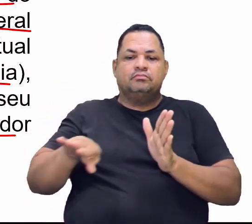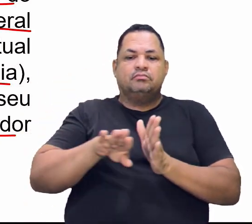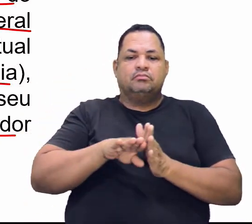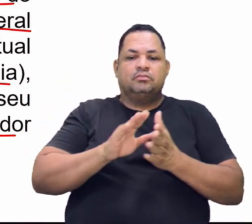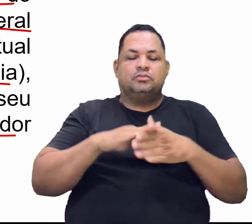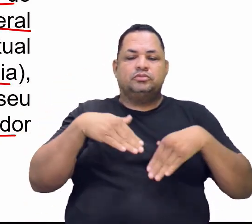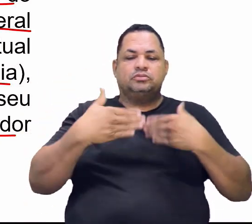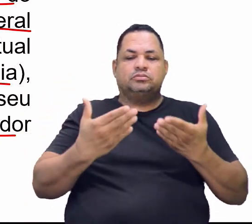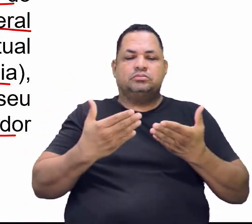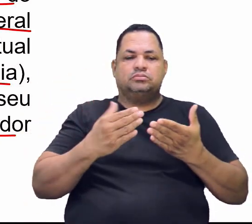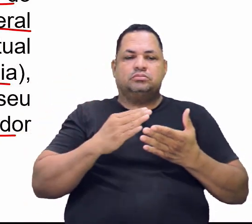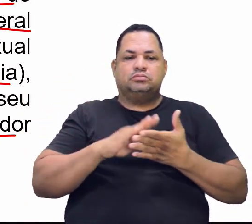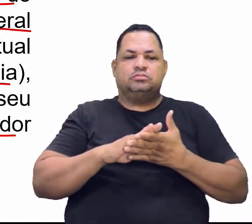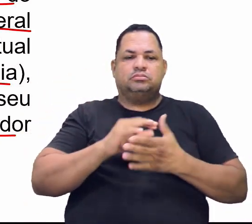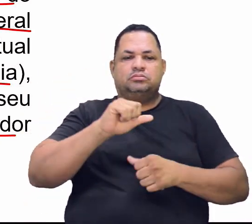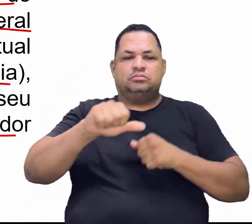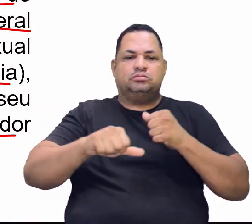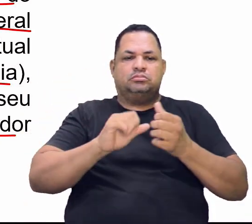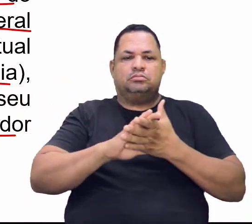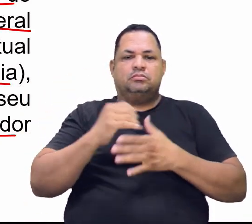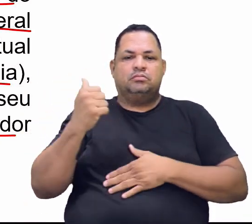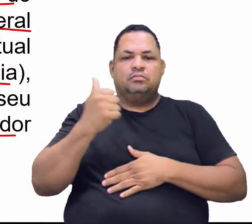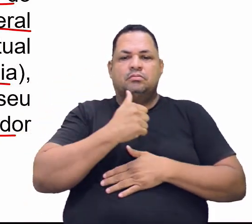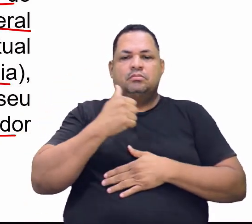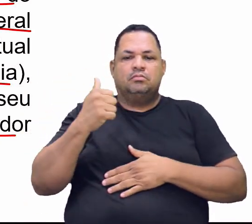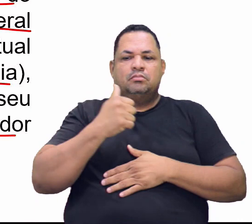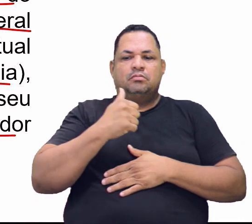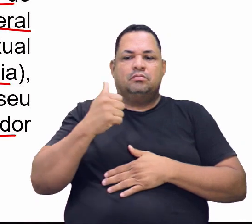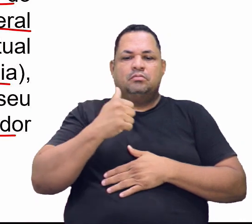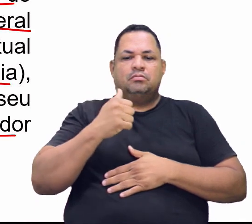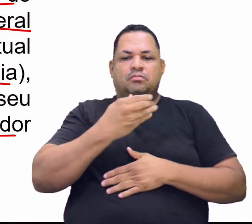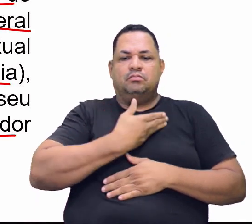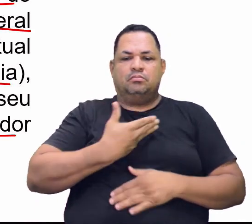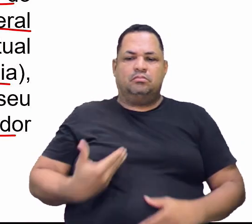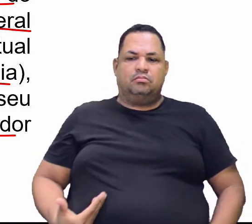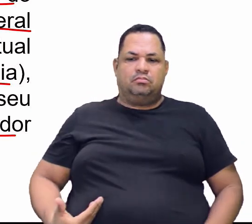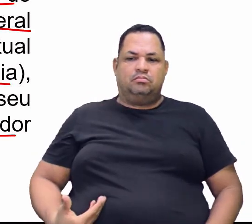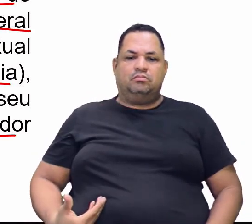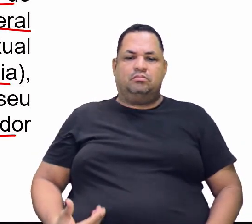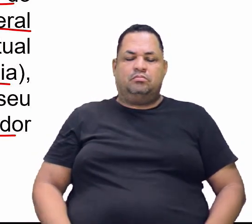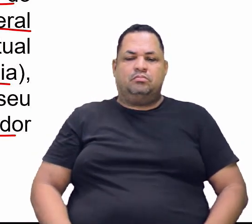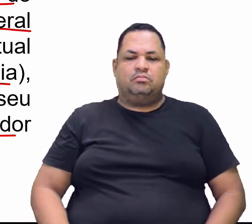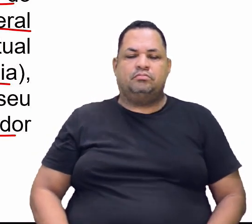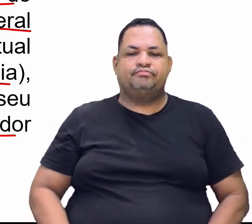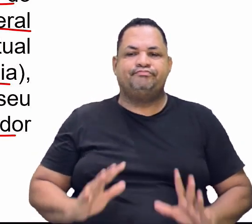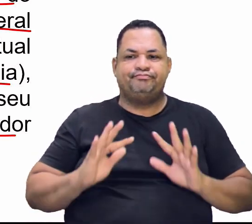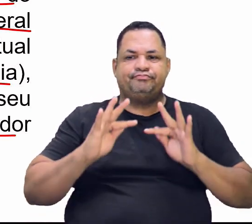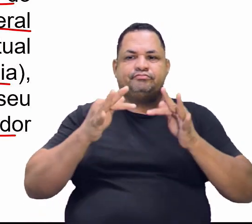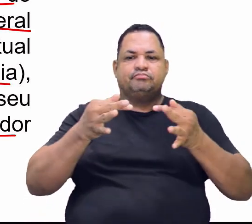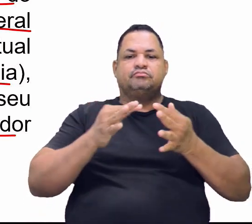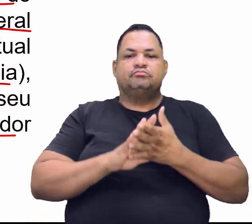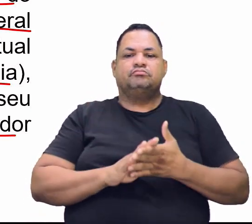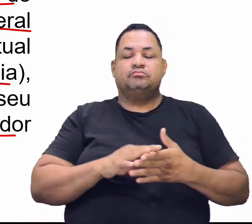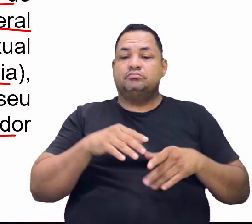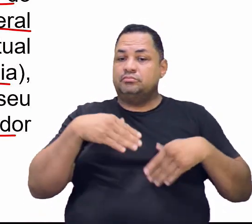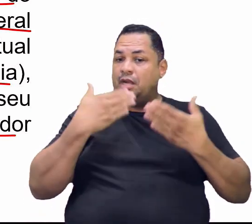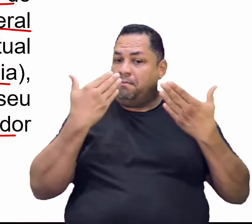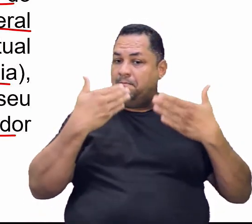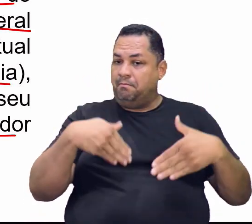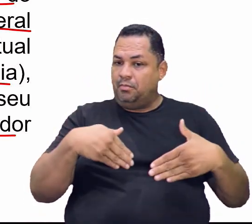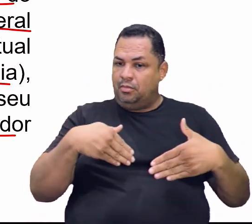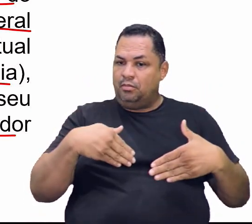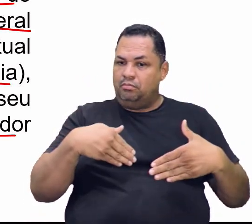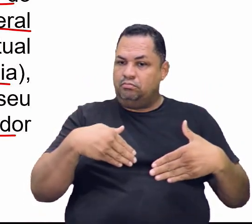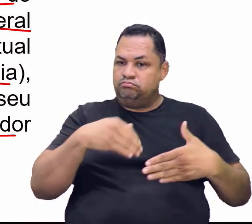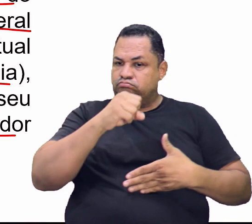o território, ele se torna nosso primeiro governador. Fechou? Questão de prova, hein?